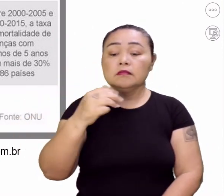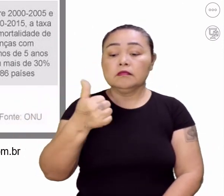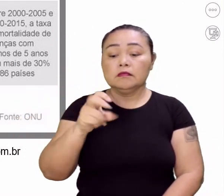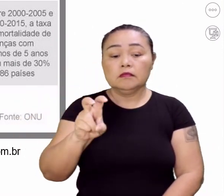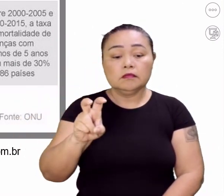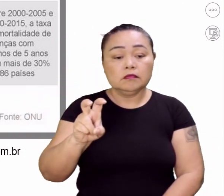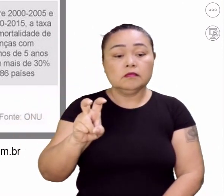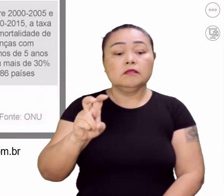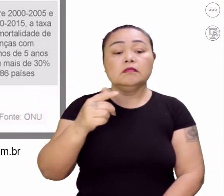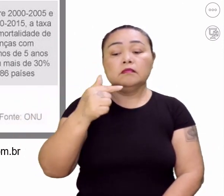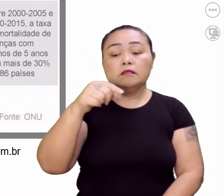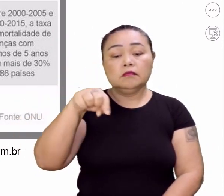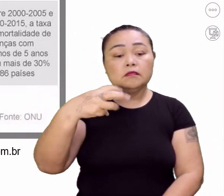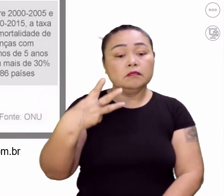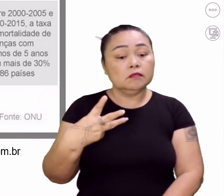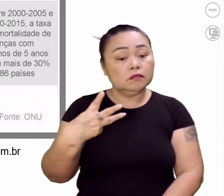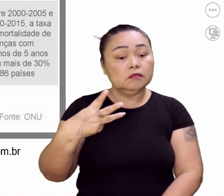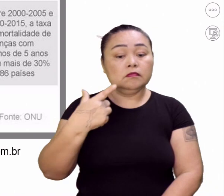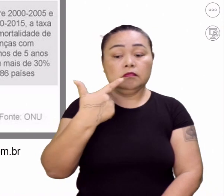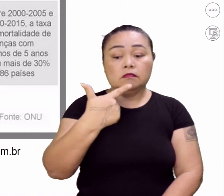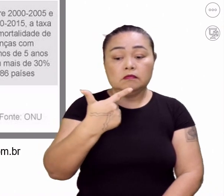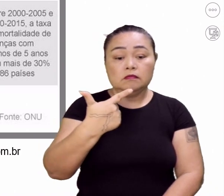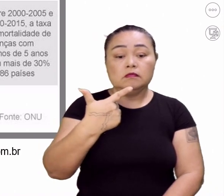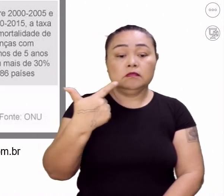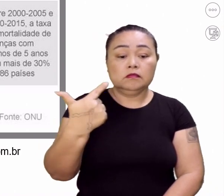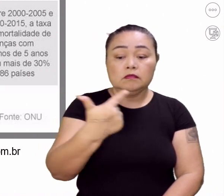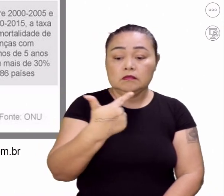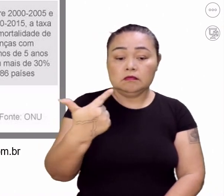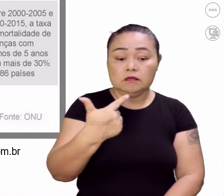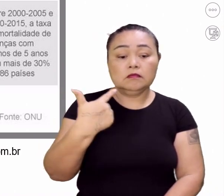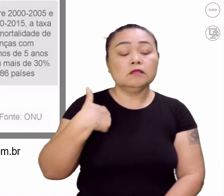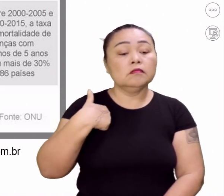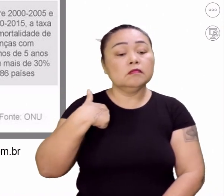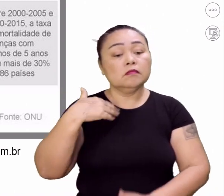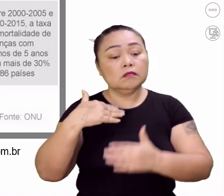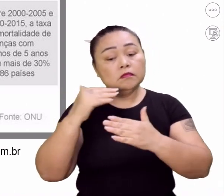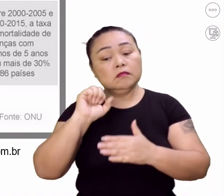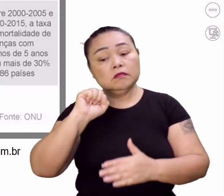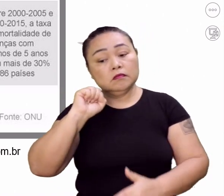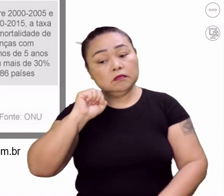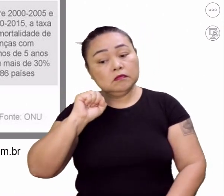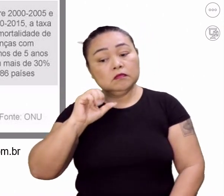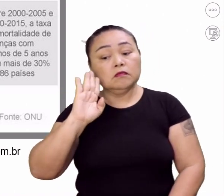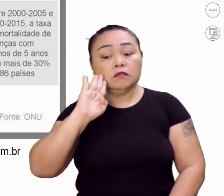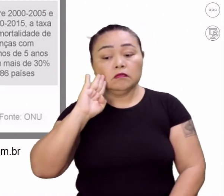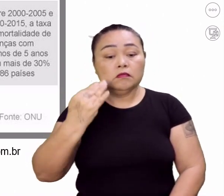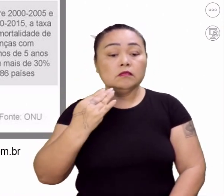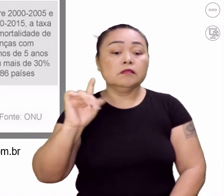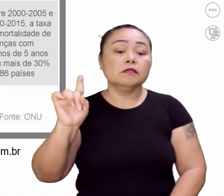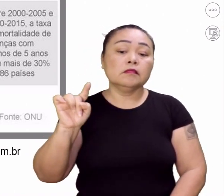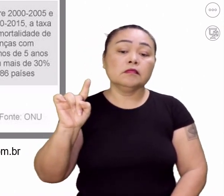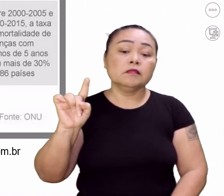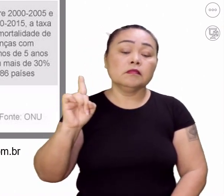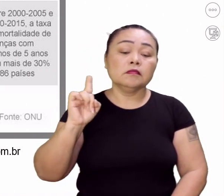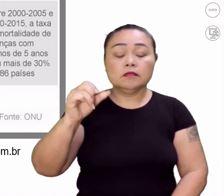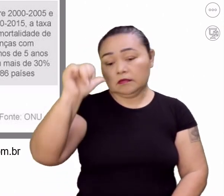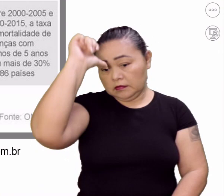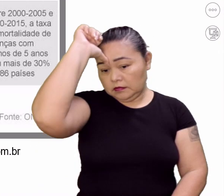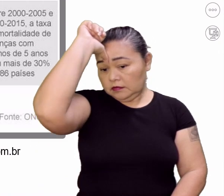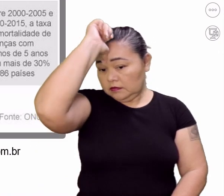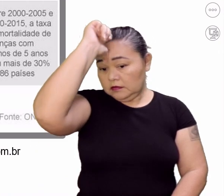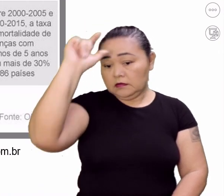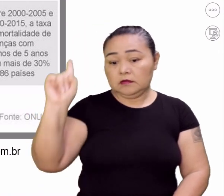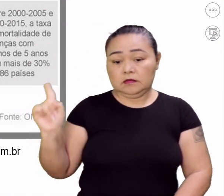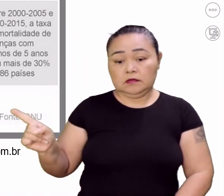2015, 7,3 bilhões, mas em 2022 já alcançamos a marca de 8 bilhões e Índia vai se tornar